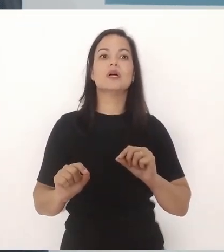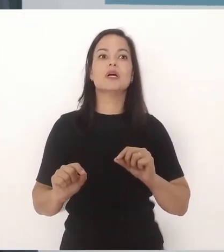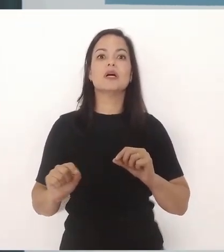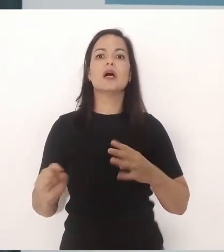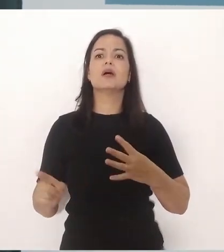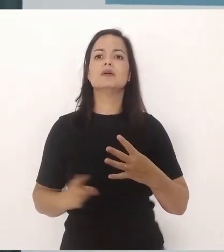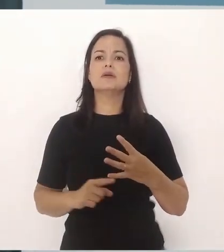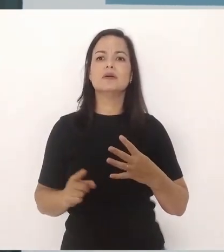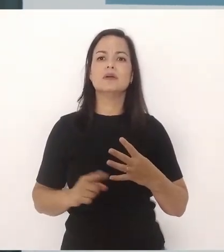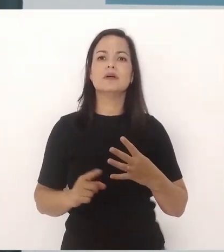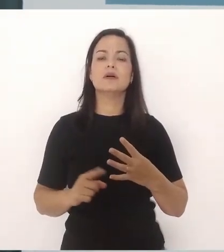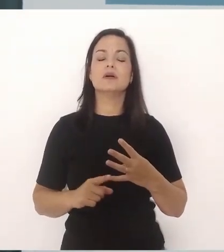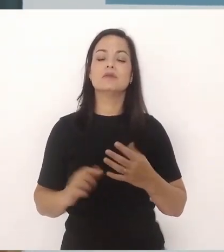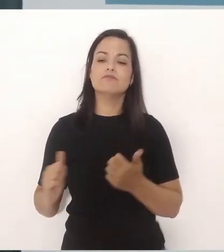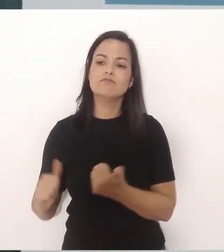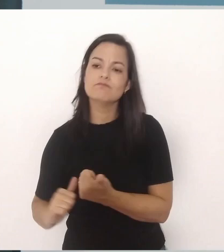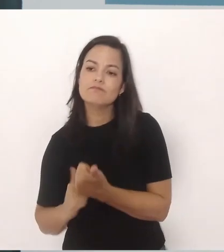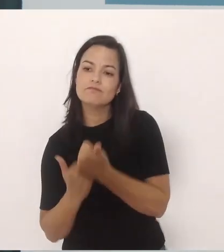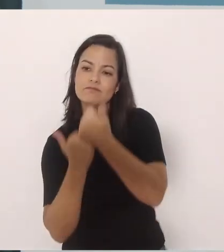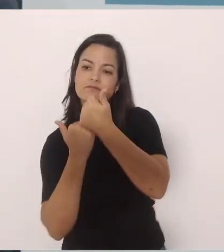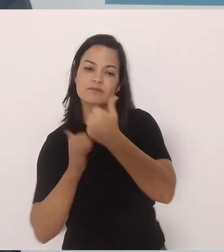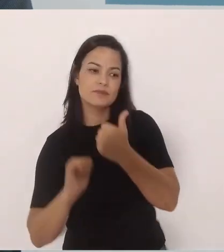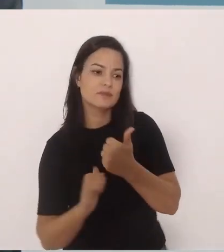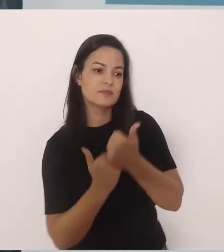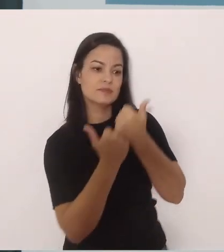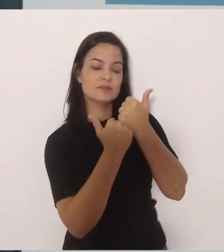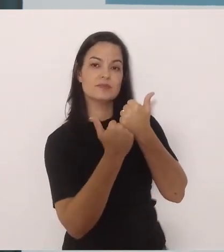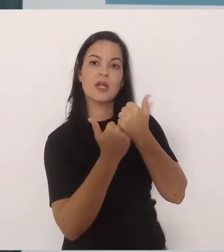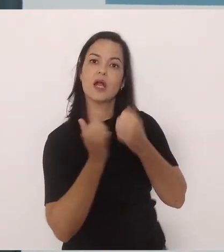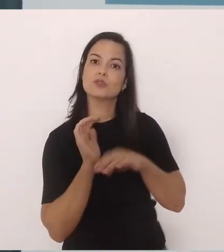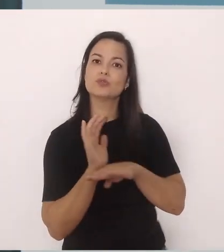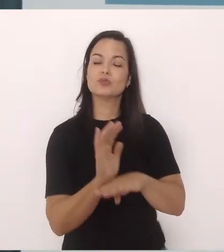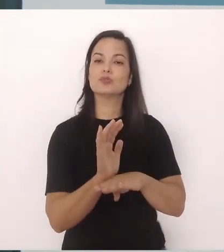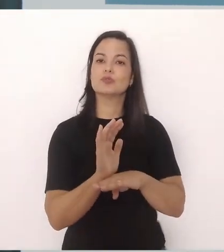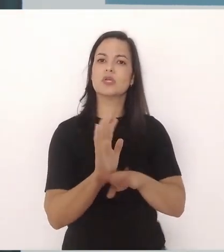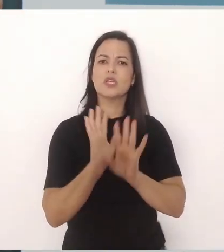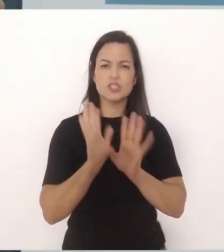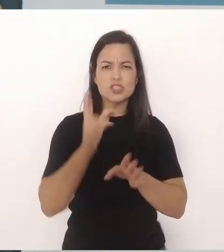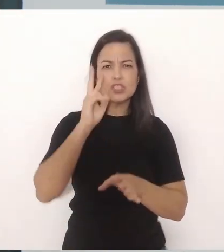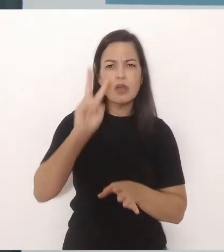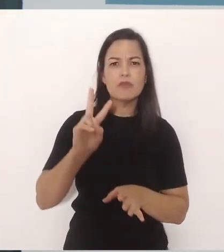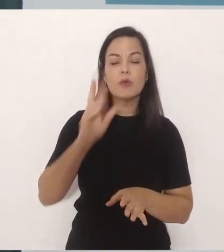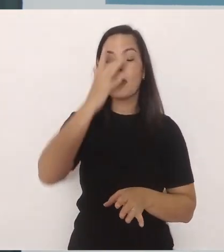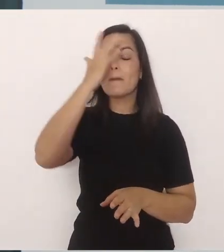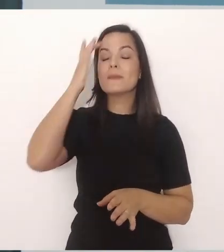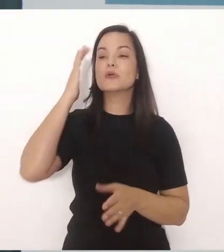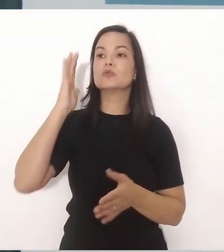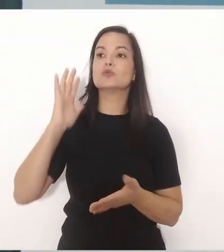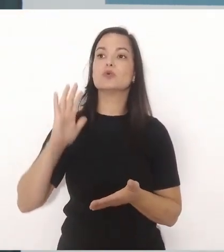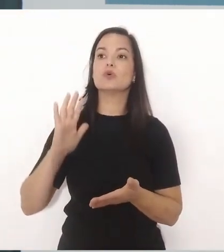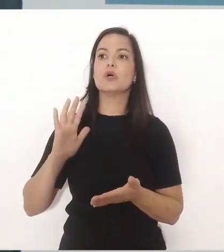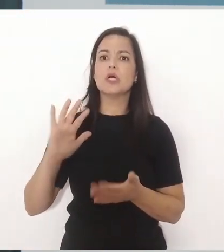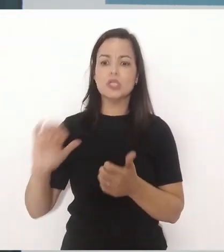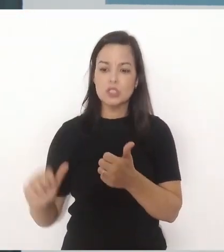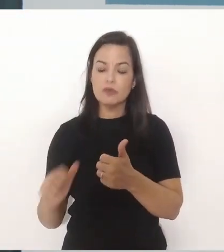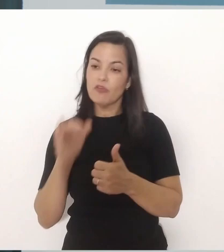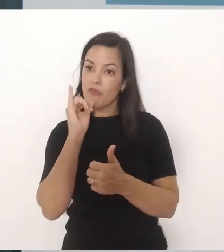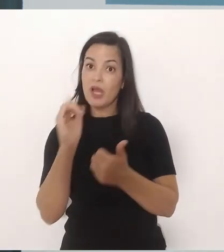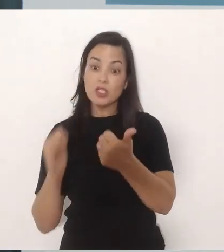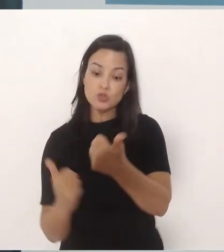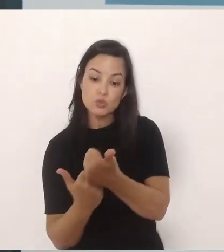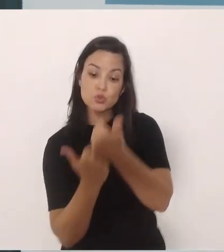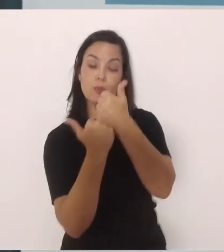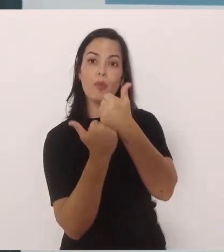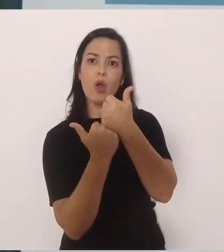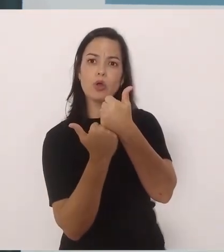amor. Você já deve ter ouvido aquela interpretação que diz, nós crentes temos que ser suporte uns para os outros. Isso não é verdade.